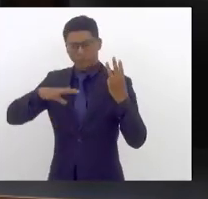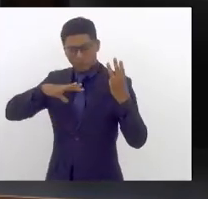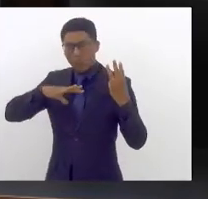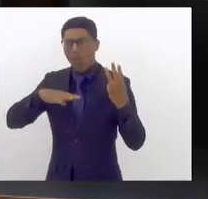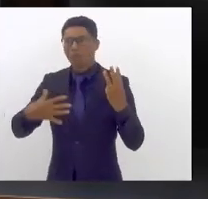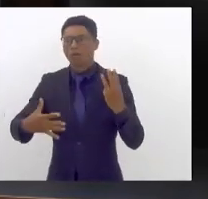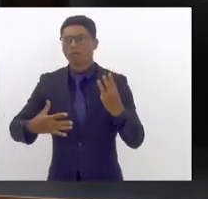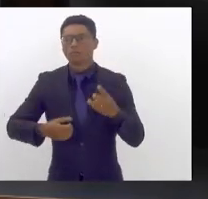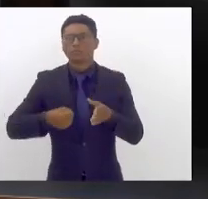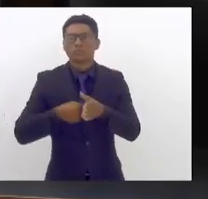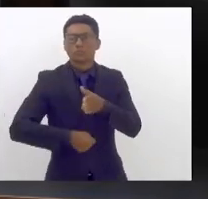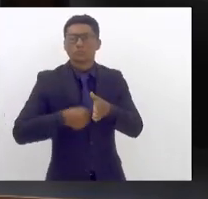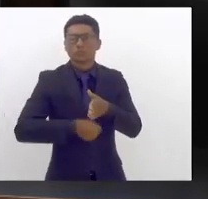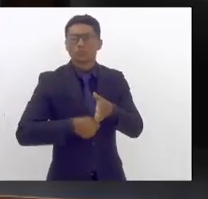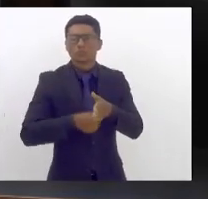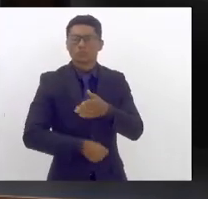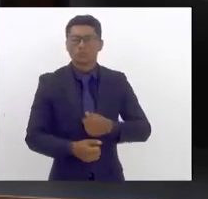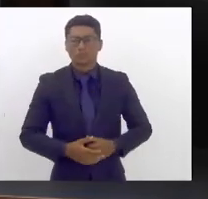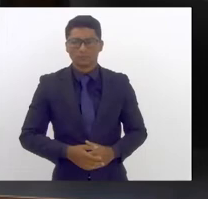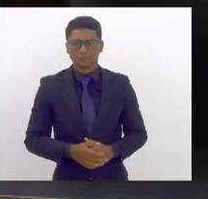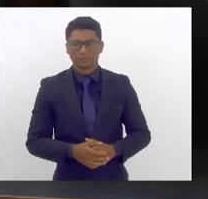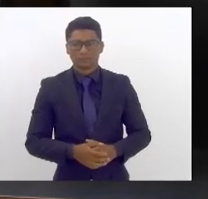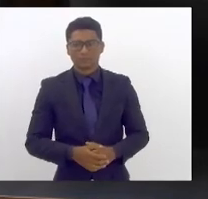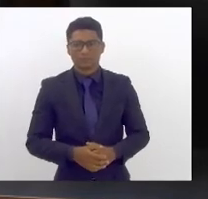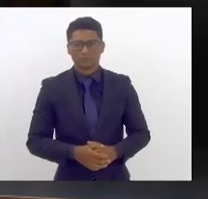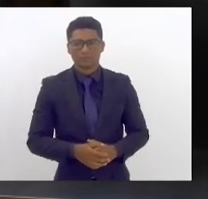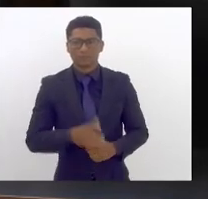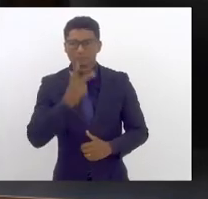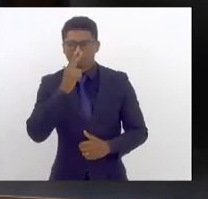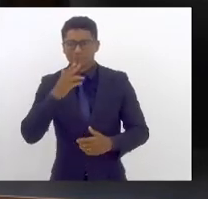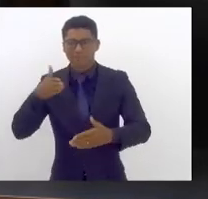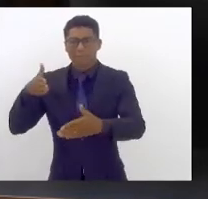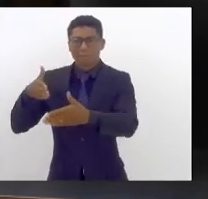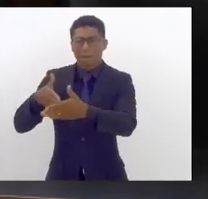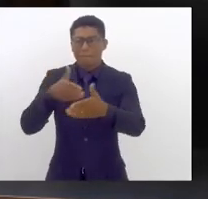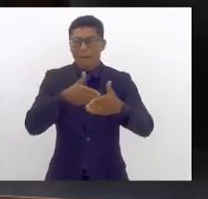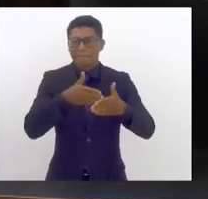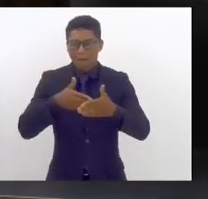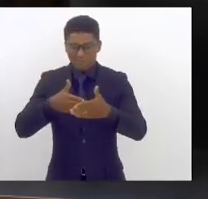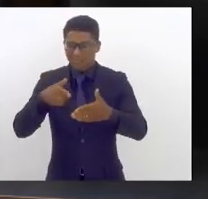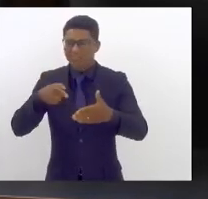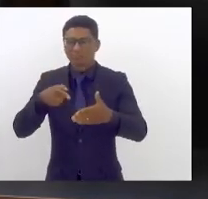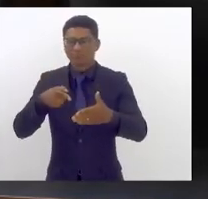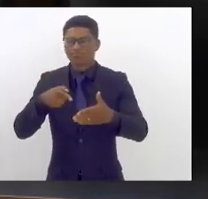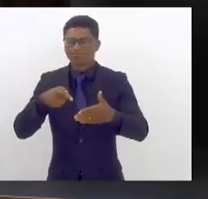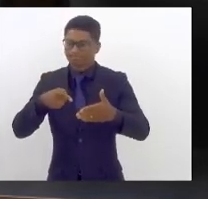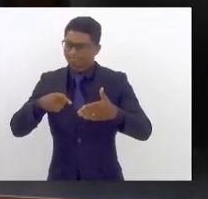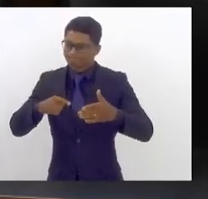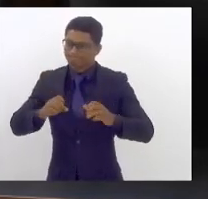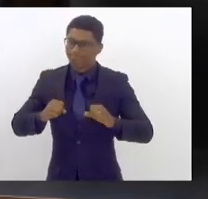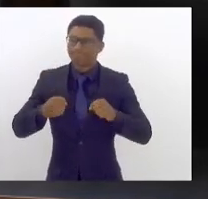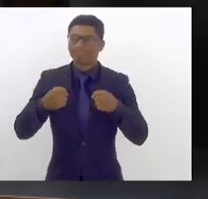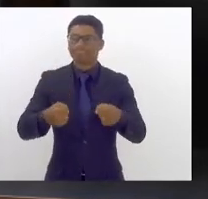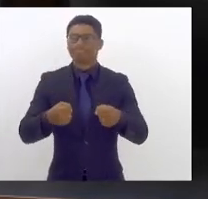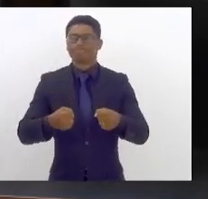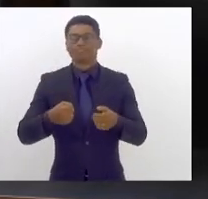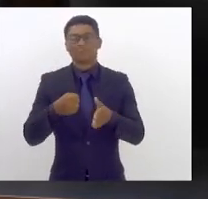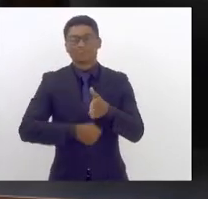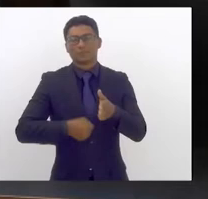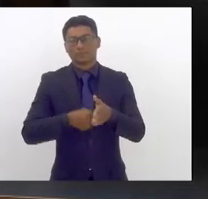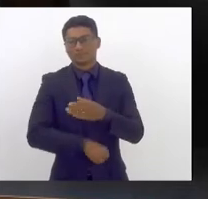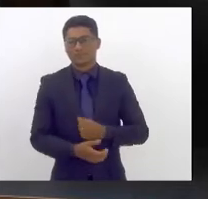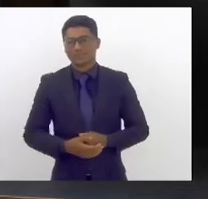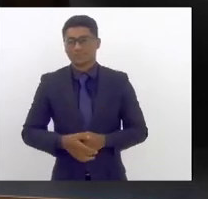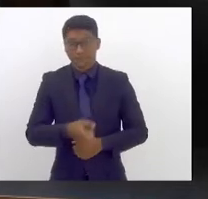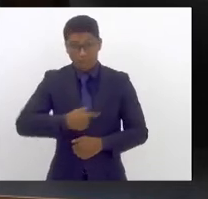contra um uma barreira muito forte né e uma barreira Econômica também mas nós não